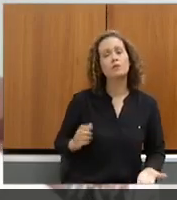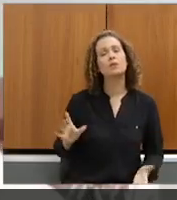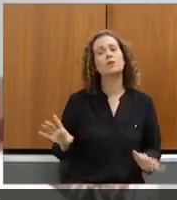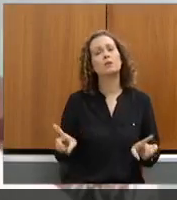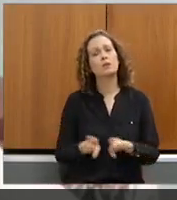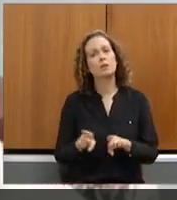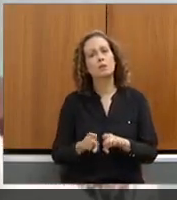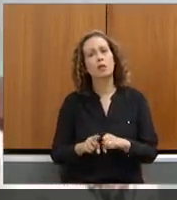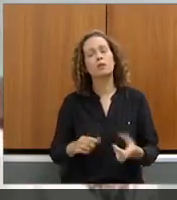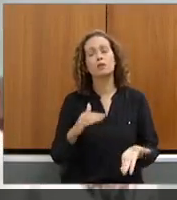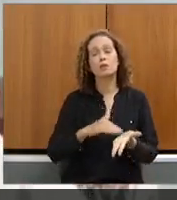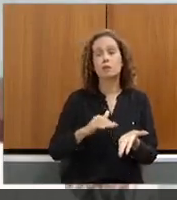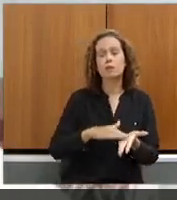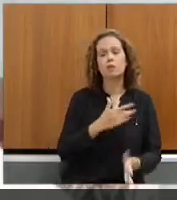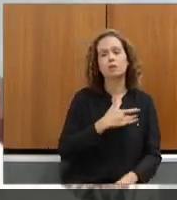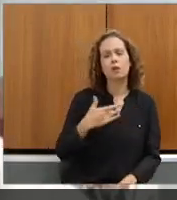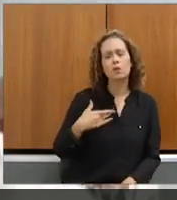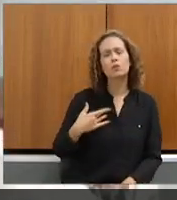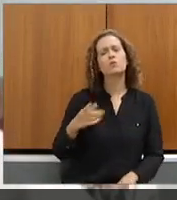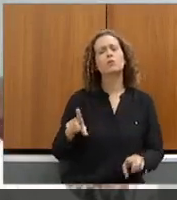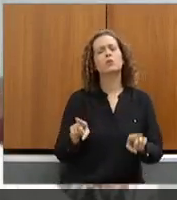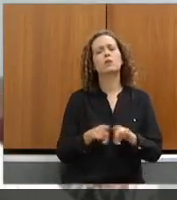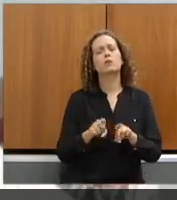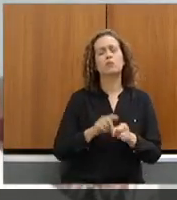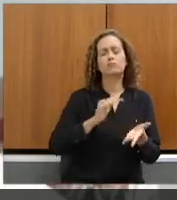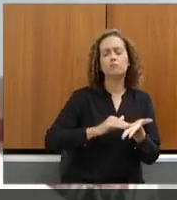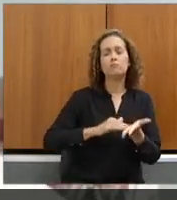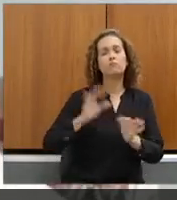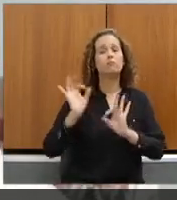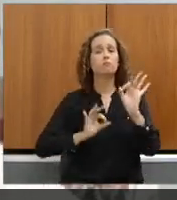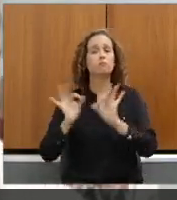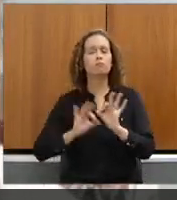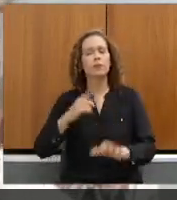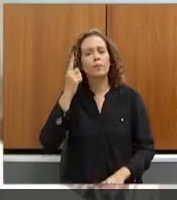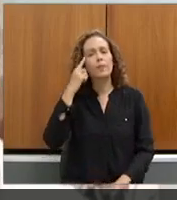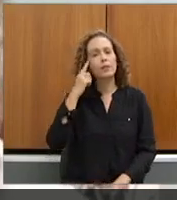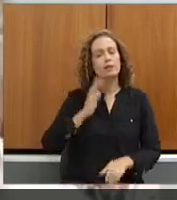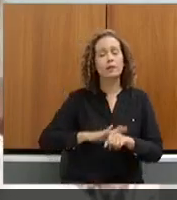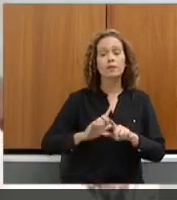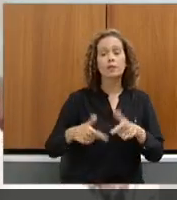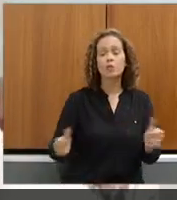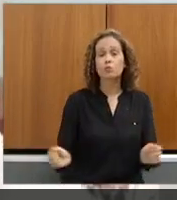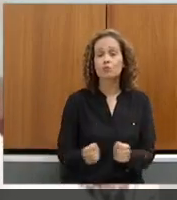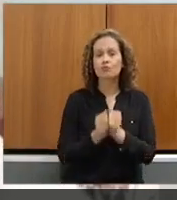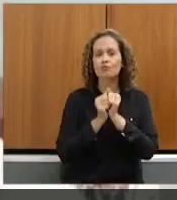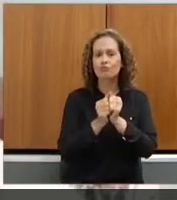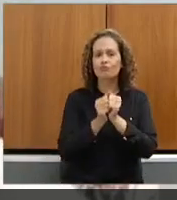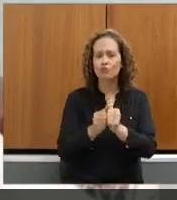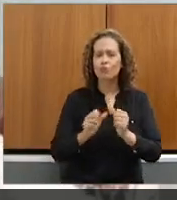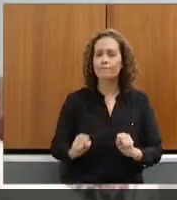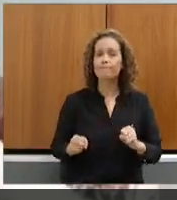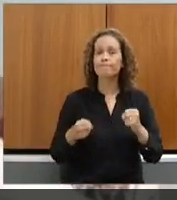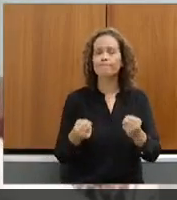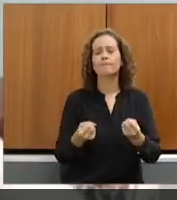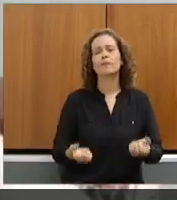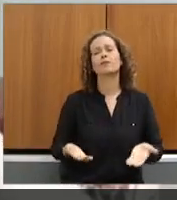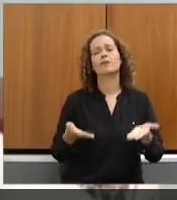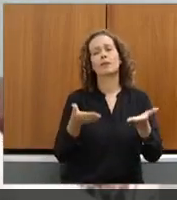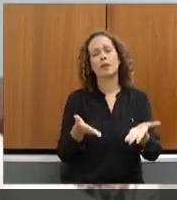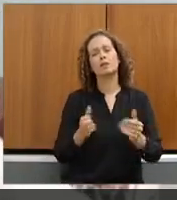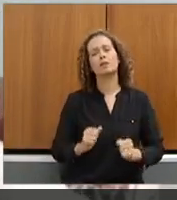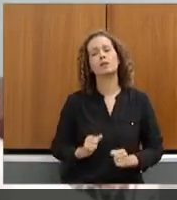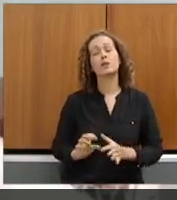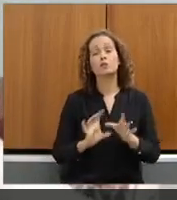com a secretaria de planejamento ou seja para gente pensar nas ações conjuntas de enfrentamento para esse grande mutirão